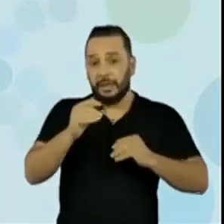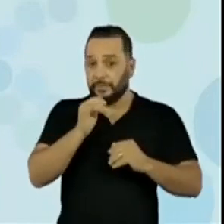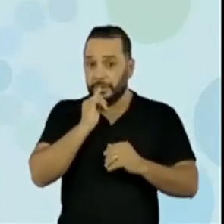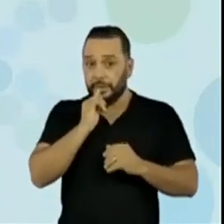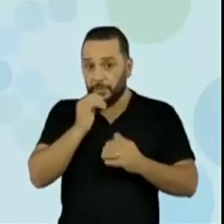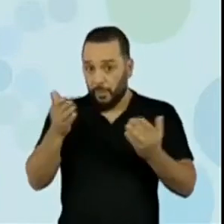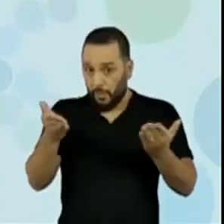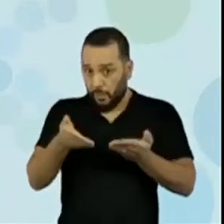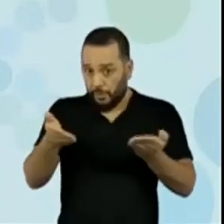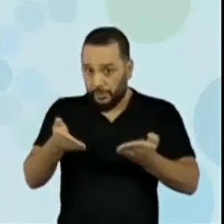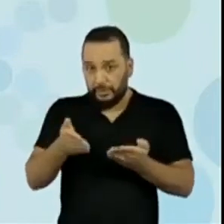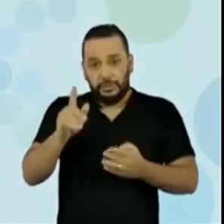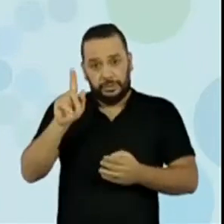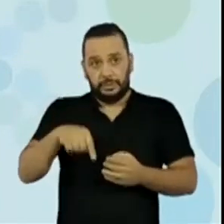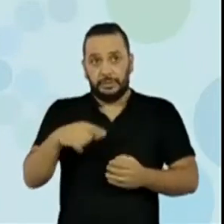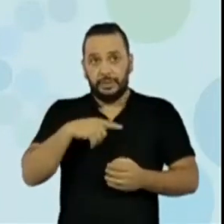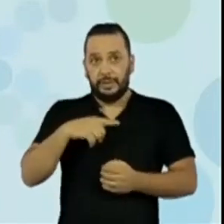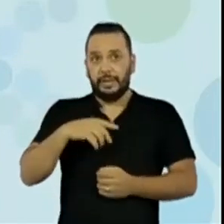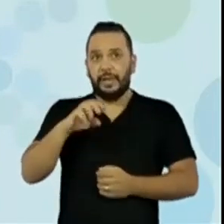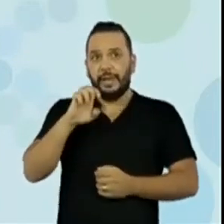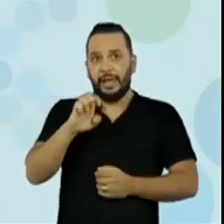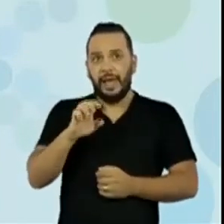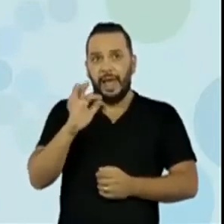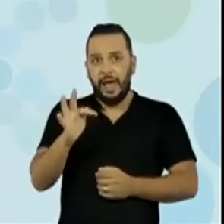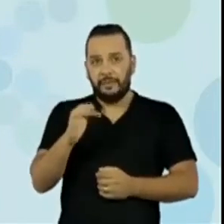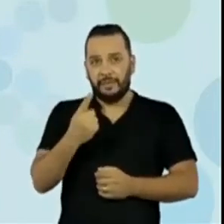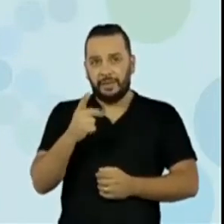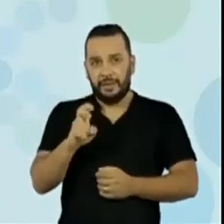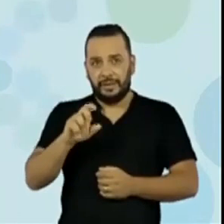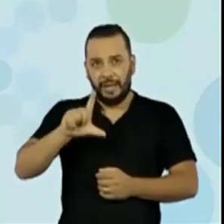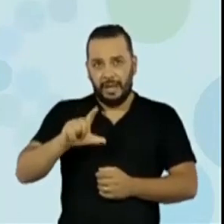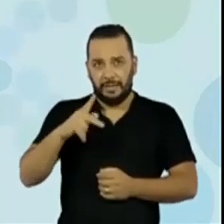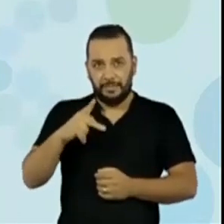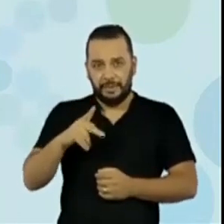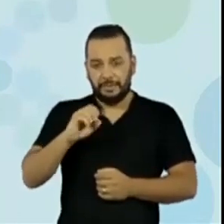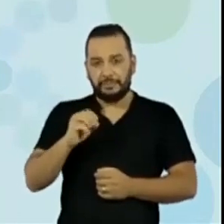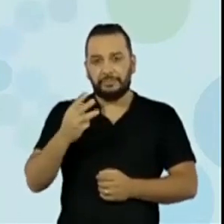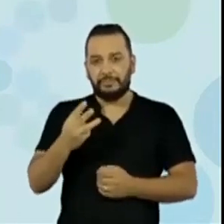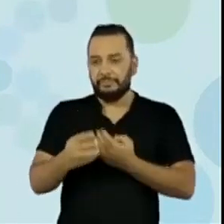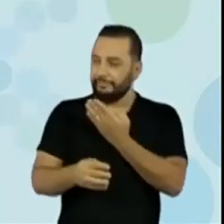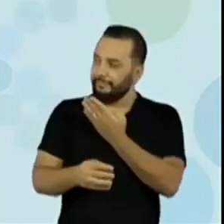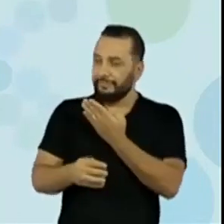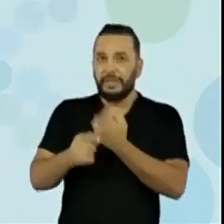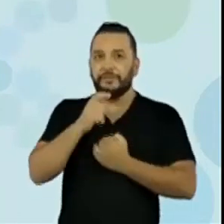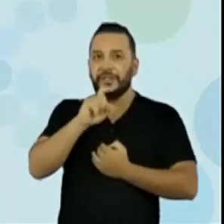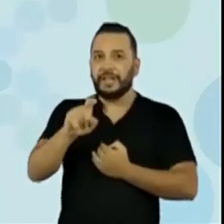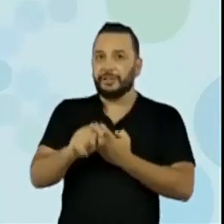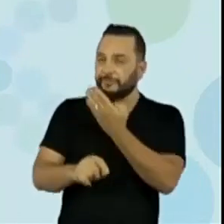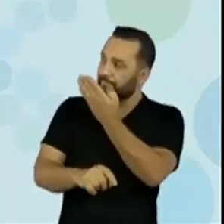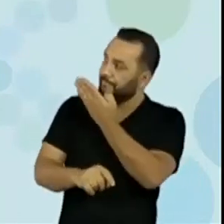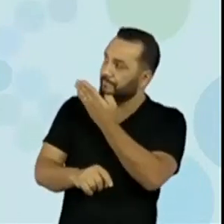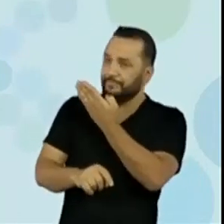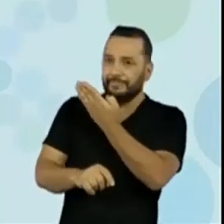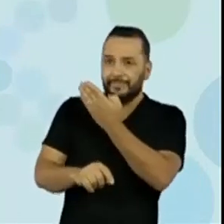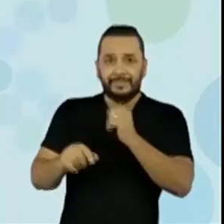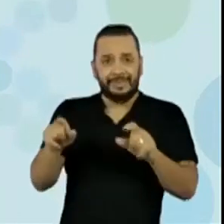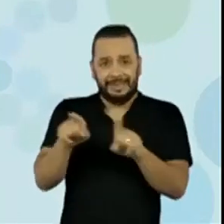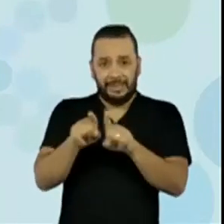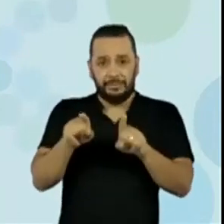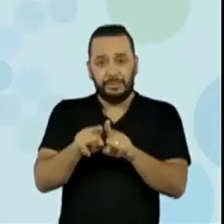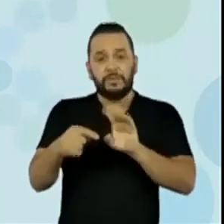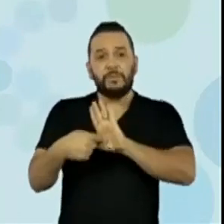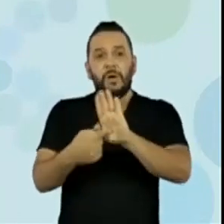habilidade de hoje é a habilidade EF 15 LP 03. Ela é a habilidade que diz que o